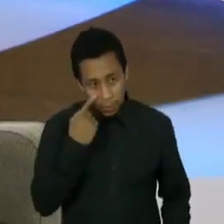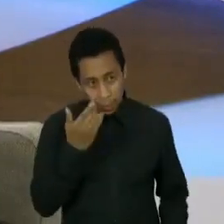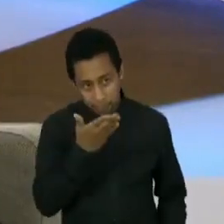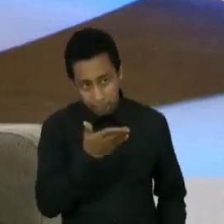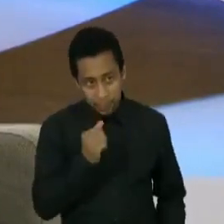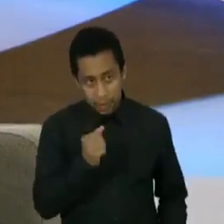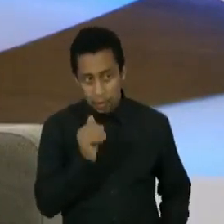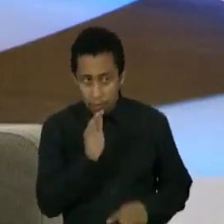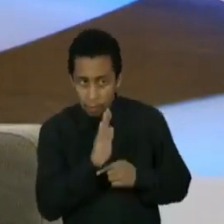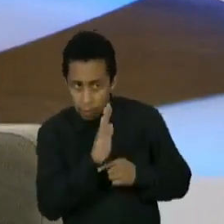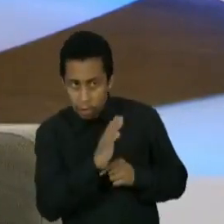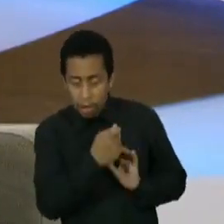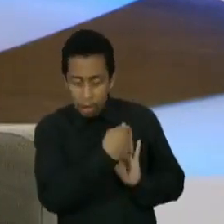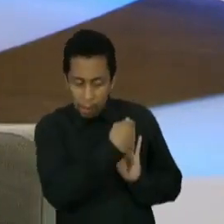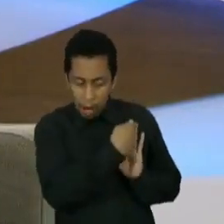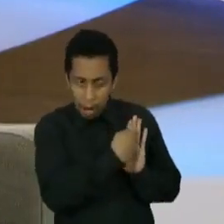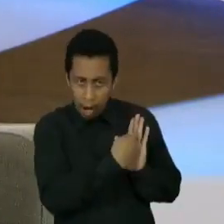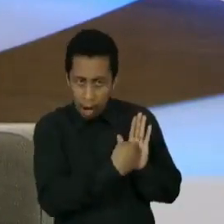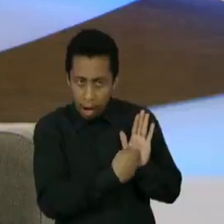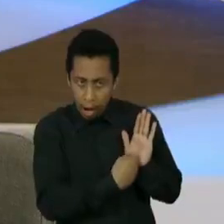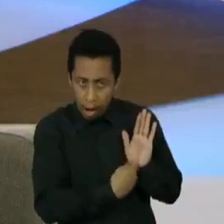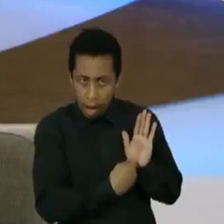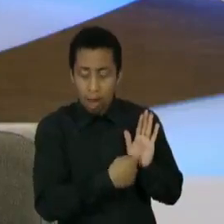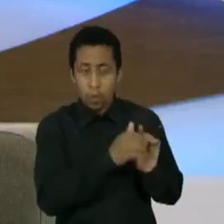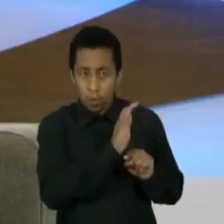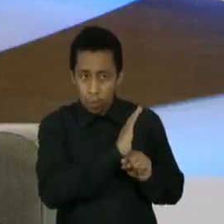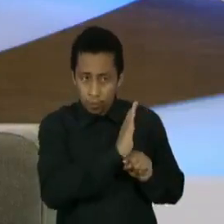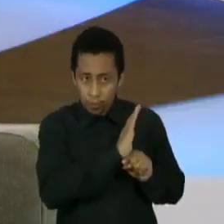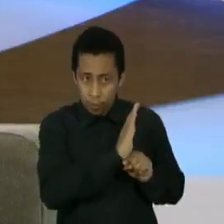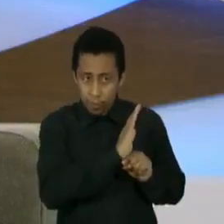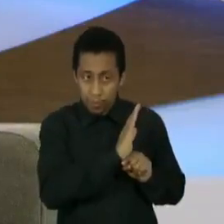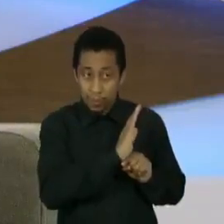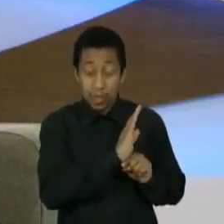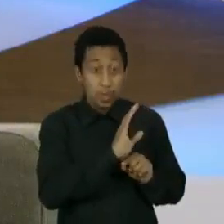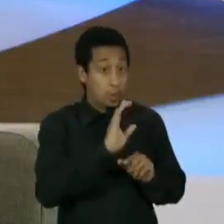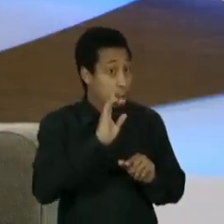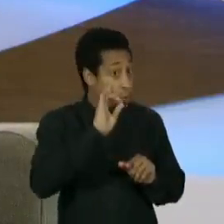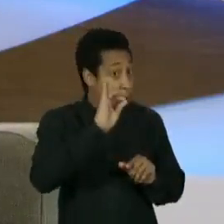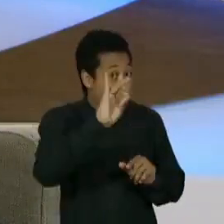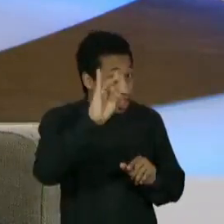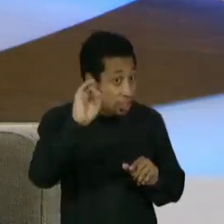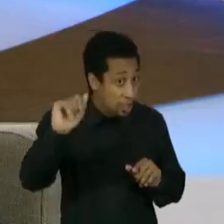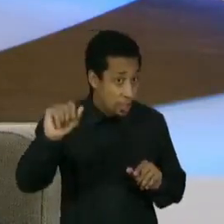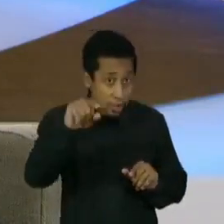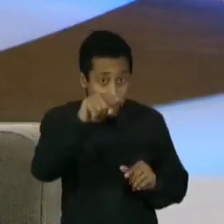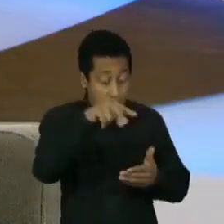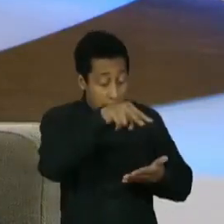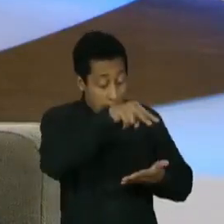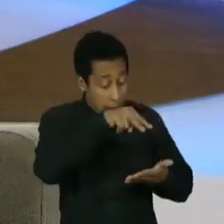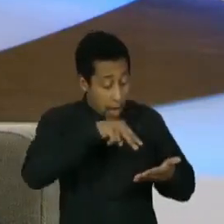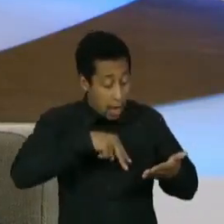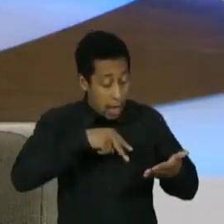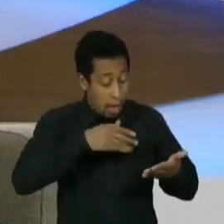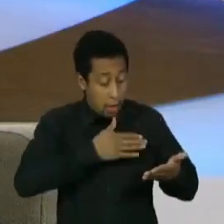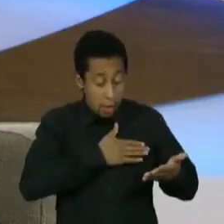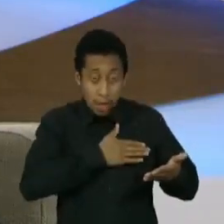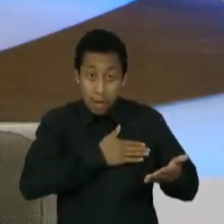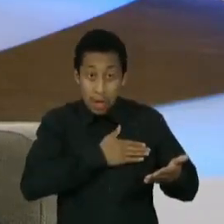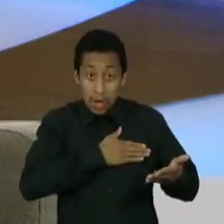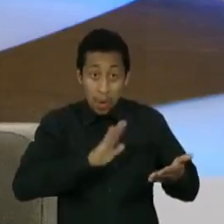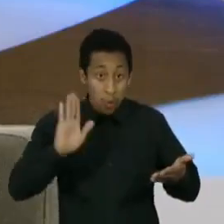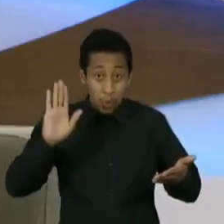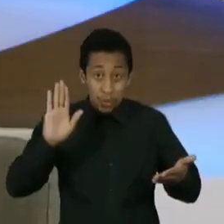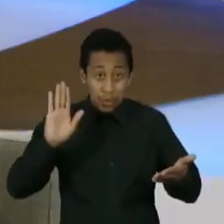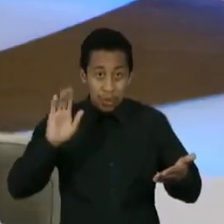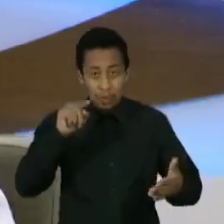e eu só vou lhe mostrar o roteiro do filme e no dia que quando você leu o roteiro e você não gostar você é um